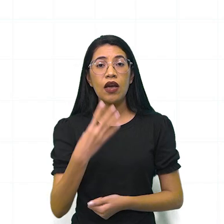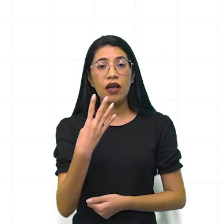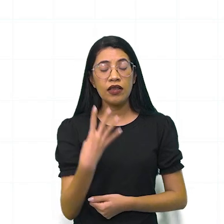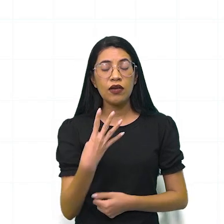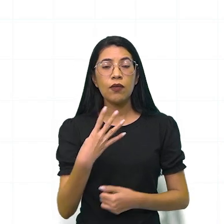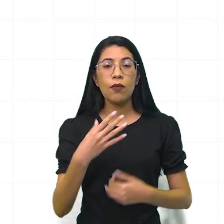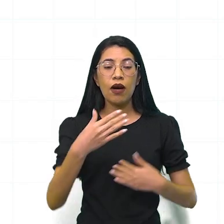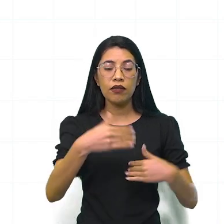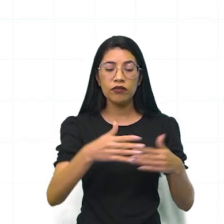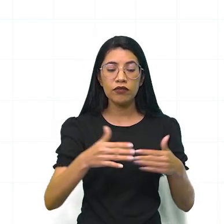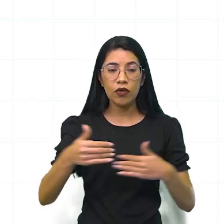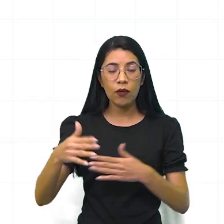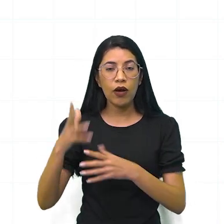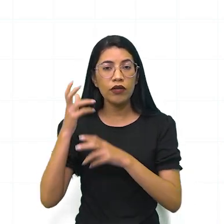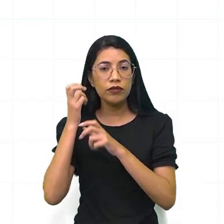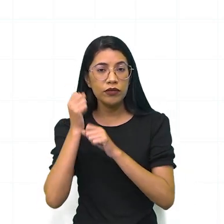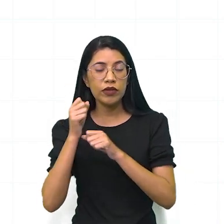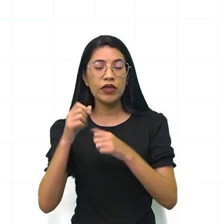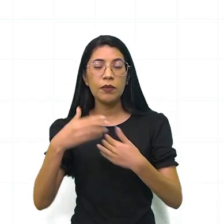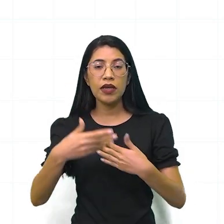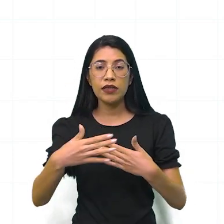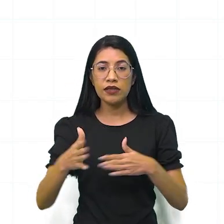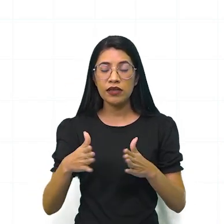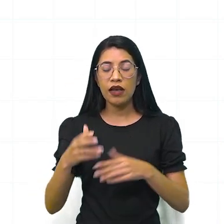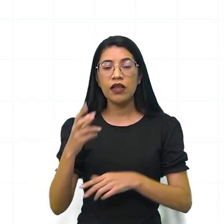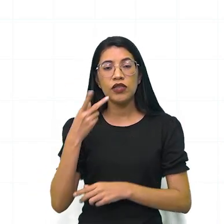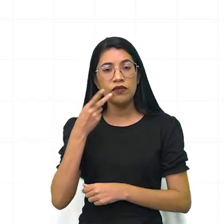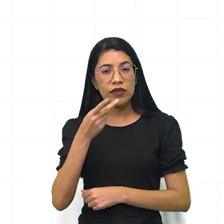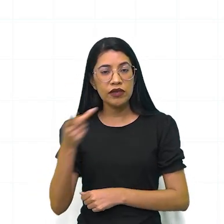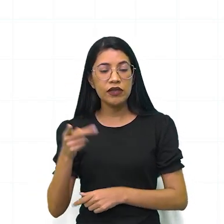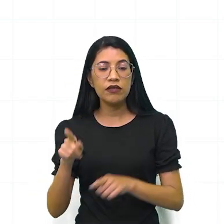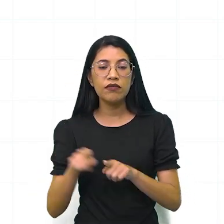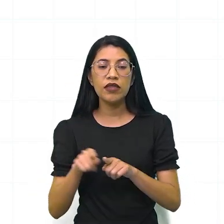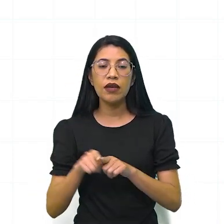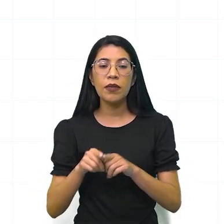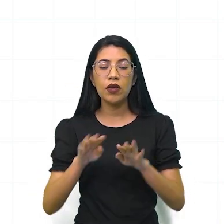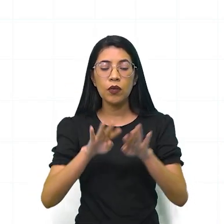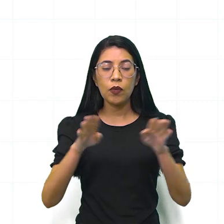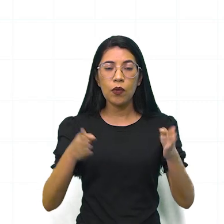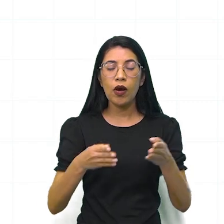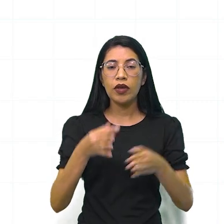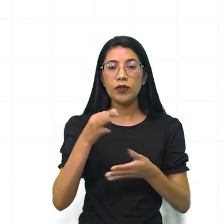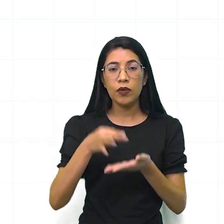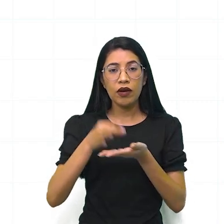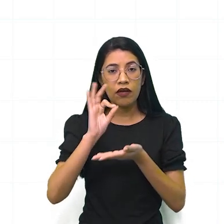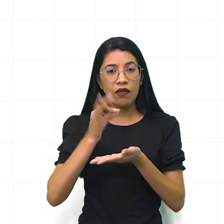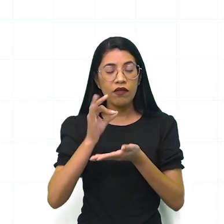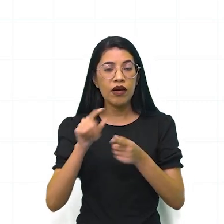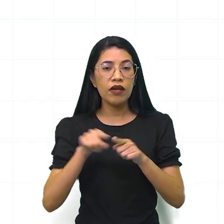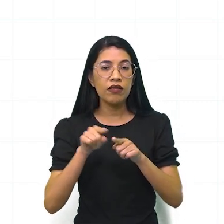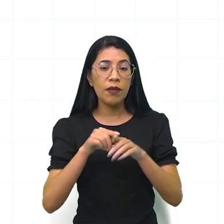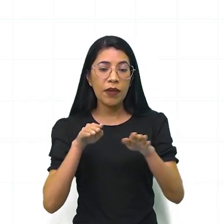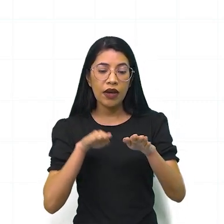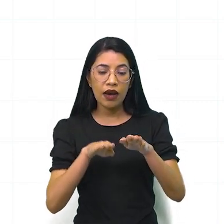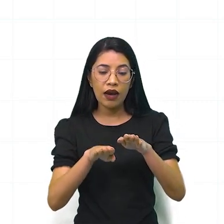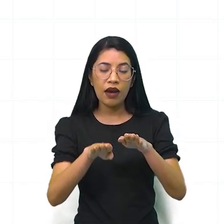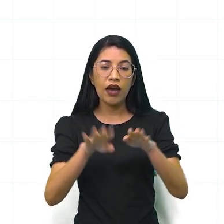quartos, sala de estar, mesa para tomar o café da manhã e garagem